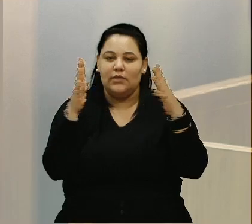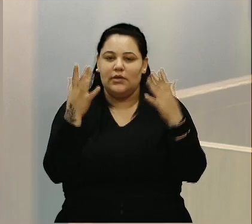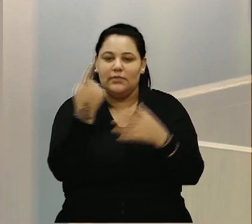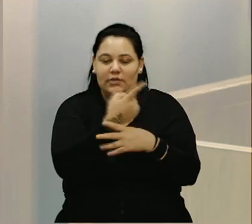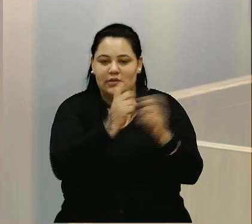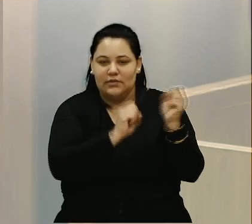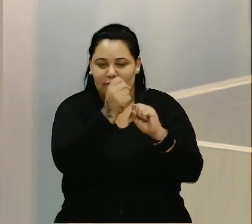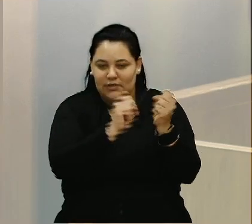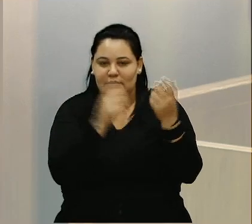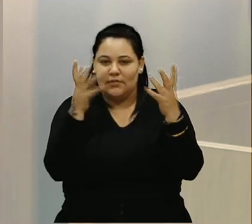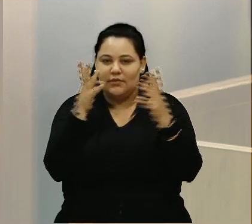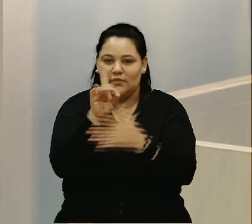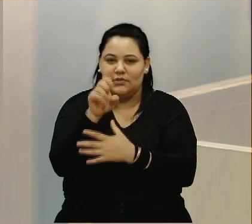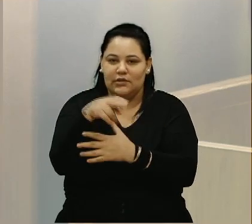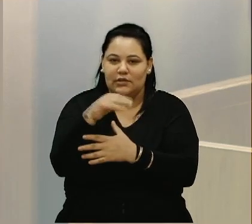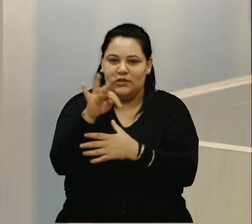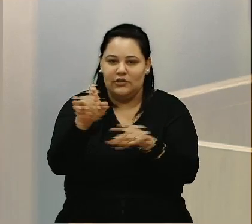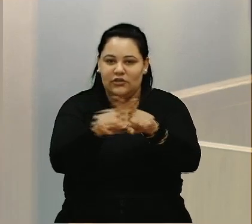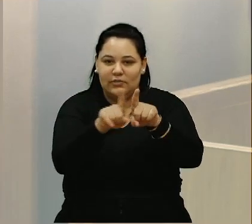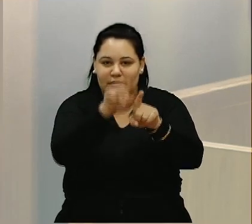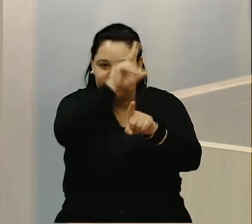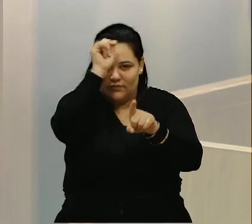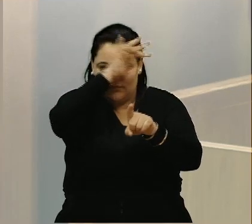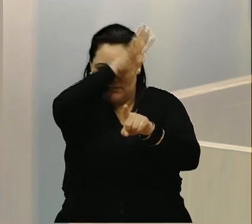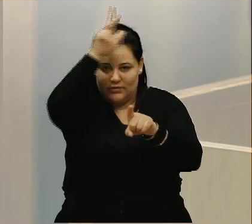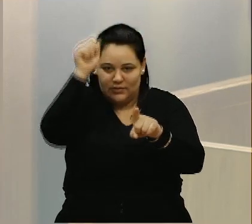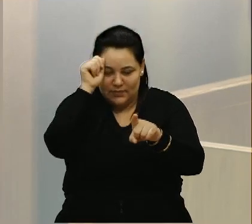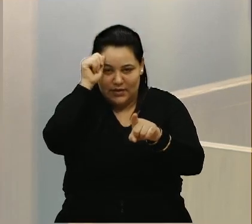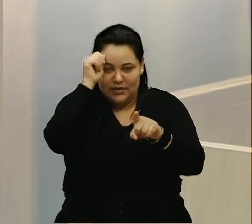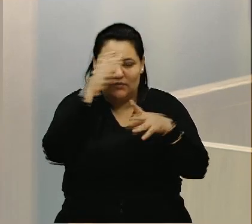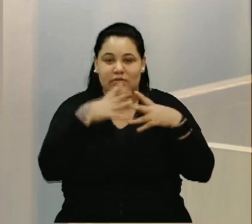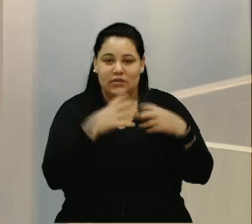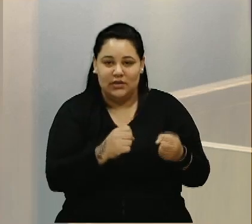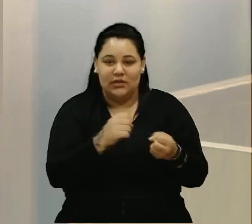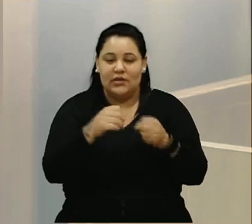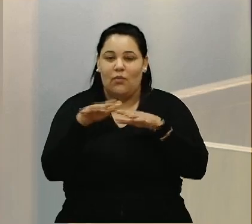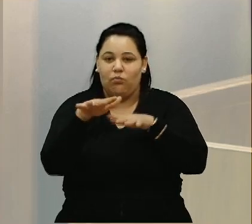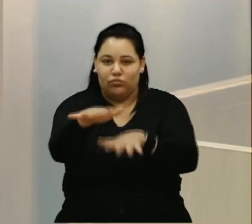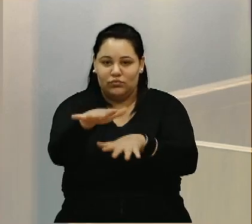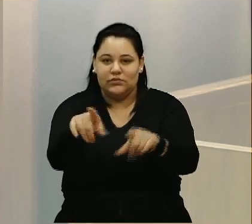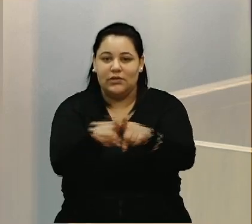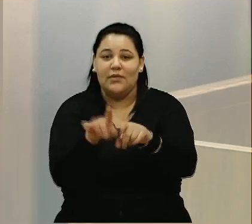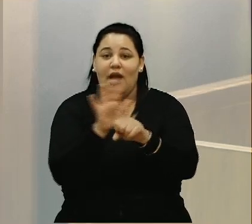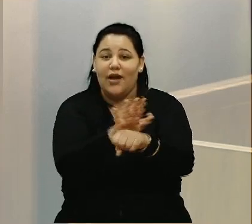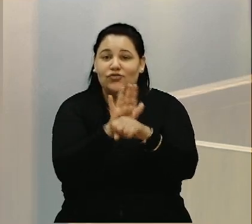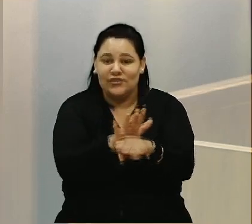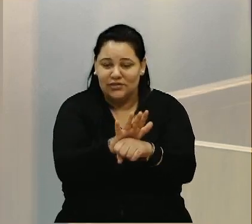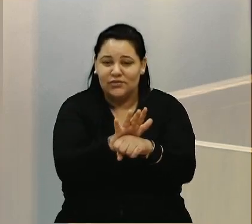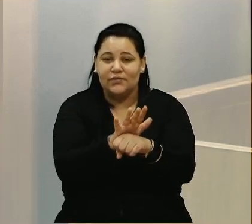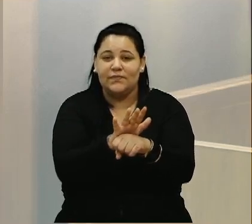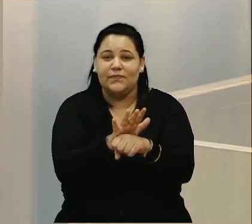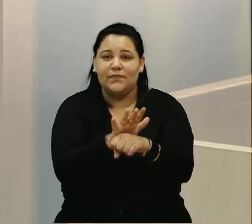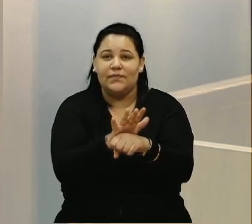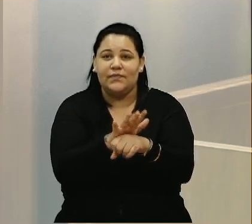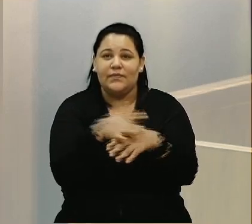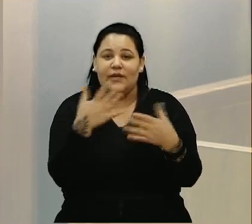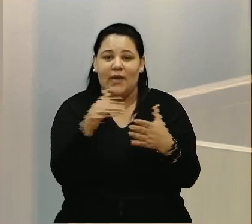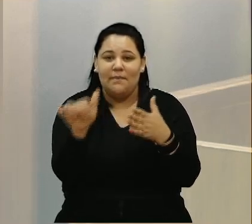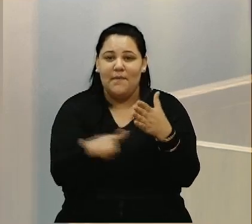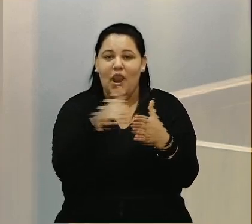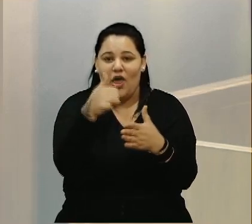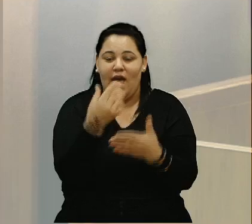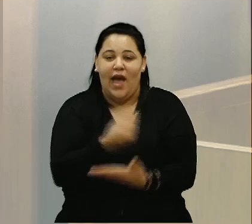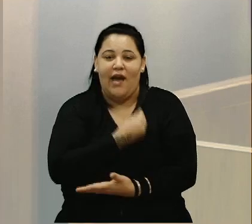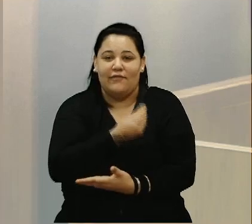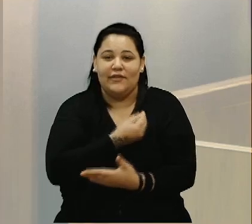parabéns ao DENIT, a Prefeitura Municipal, a Secretaria de Trânsito, que está nos ajudando a melhorar a